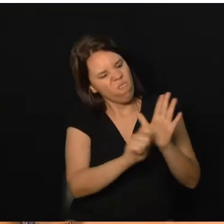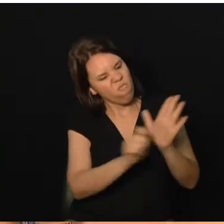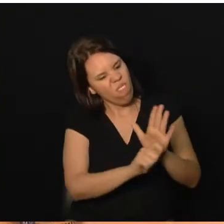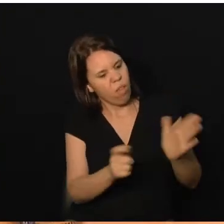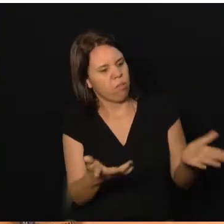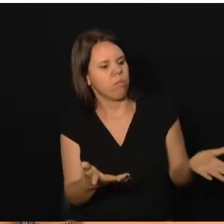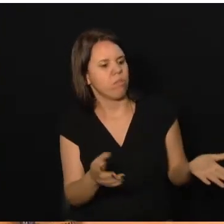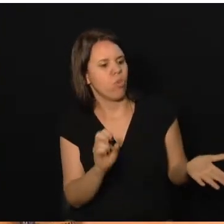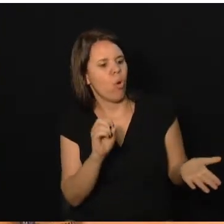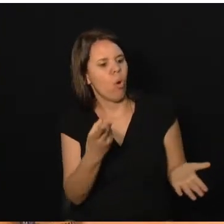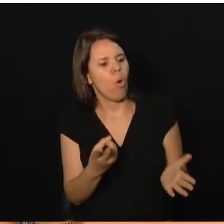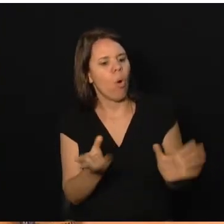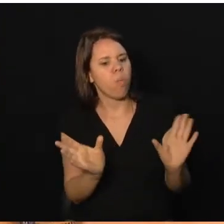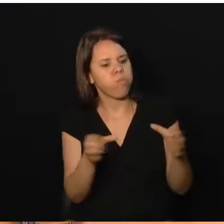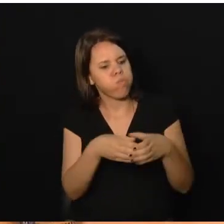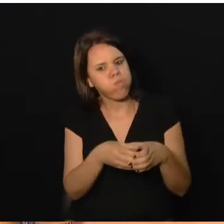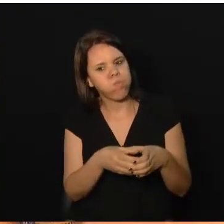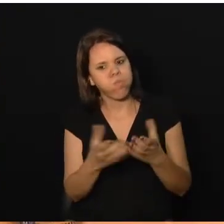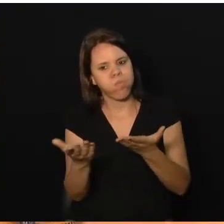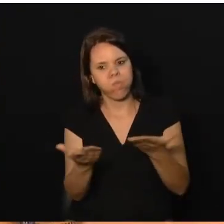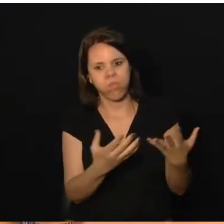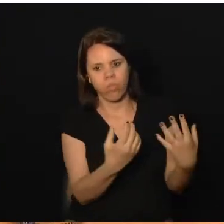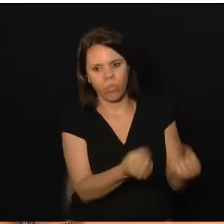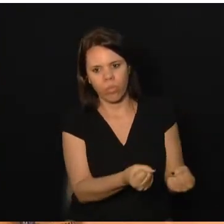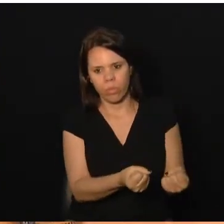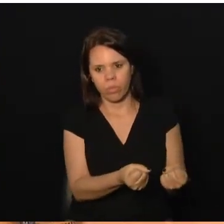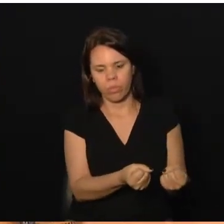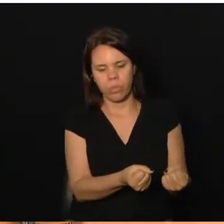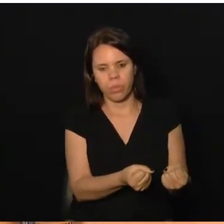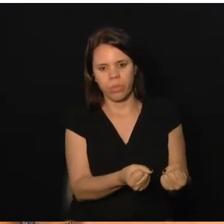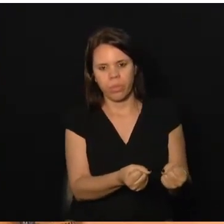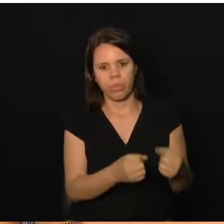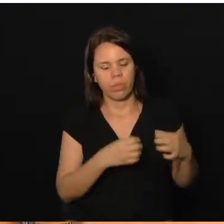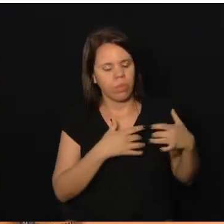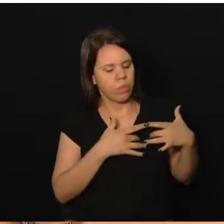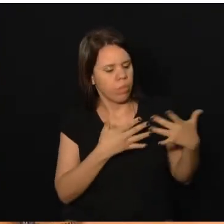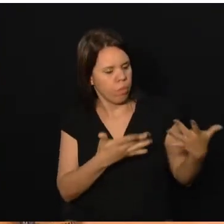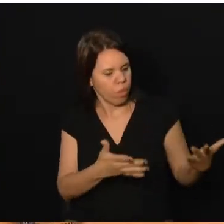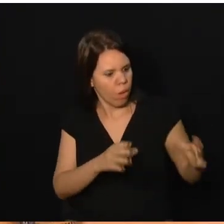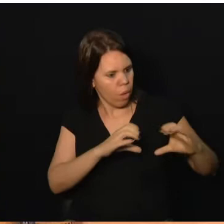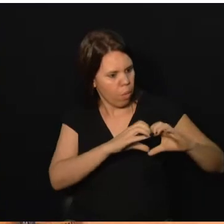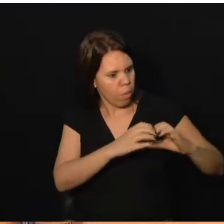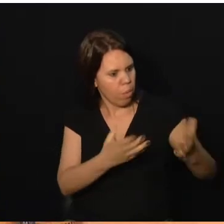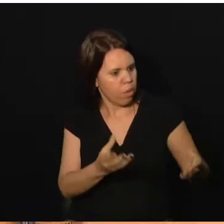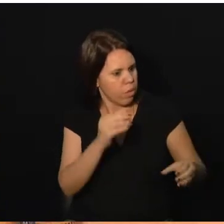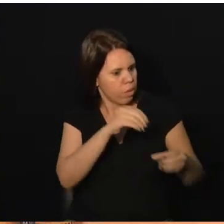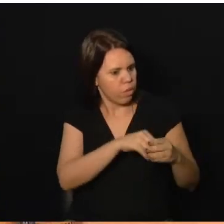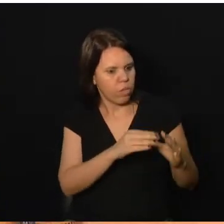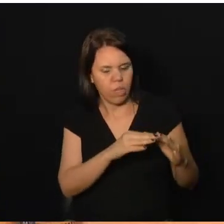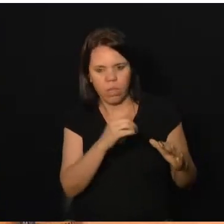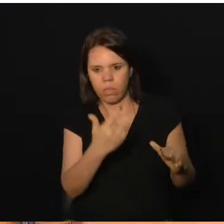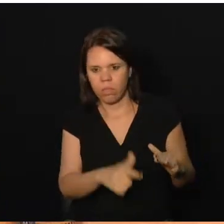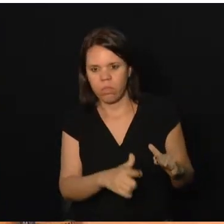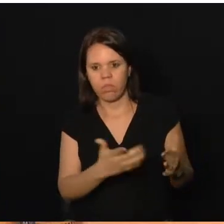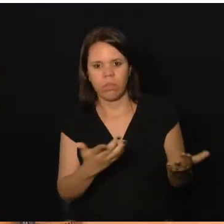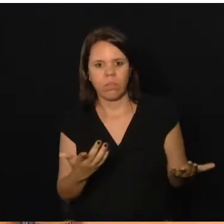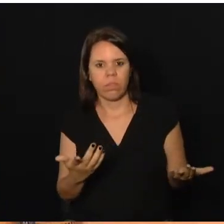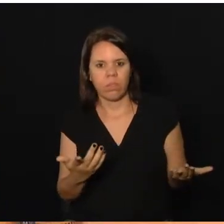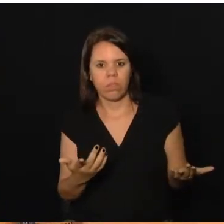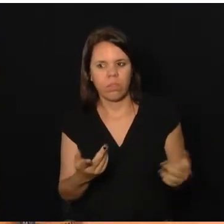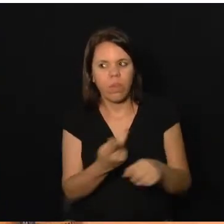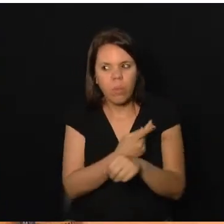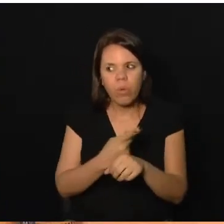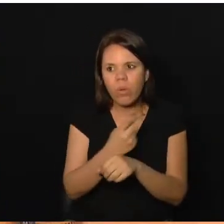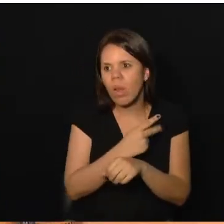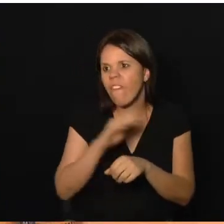ou através de uma turma que o vai acolher e dar o amor. Ou seja, ele não tem isso dentro de casa, ele vai buscar fora. Então, o que eu